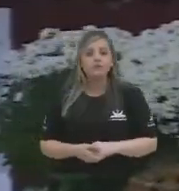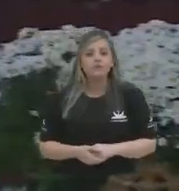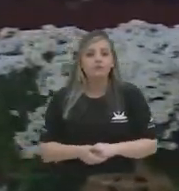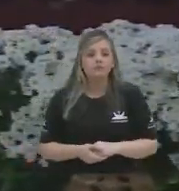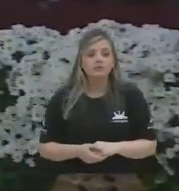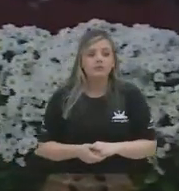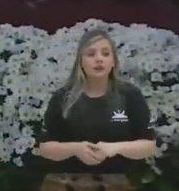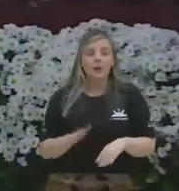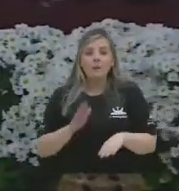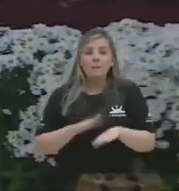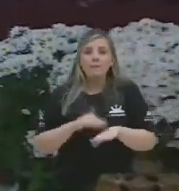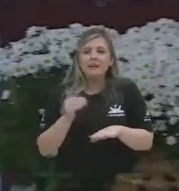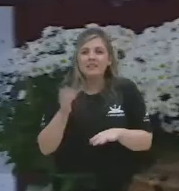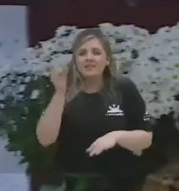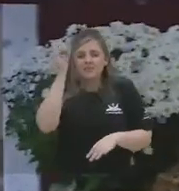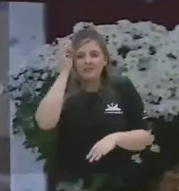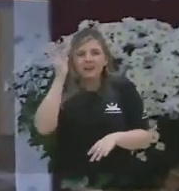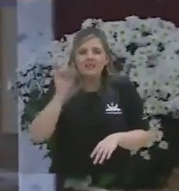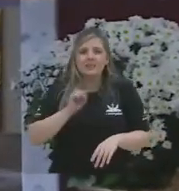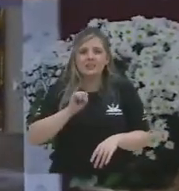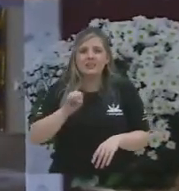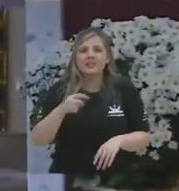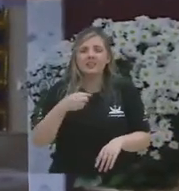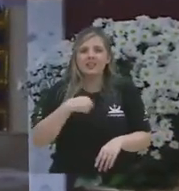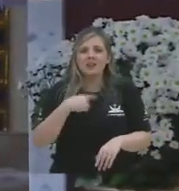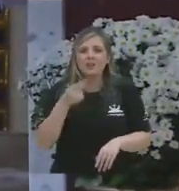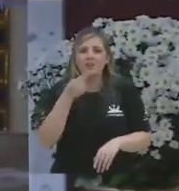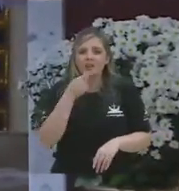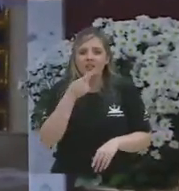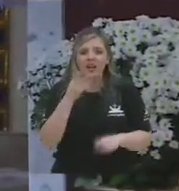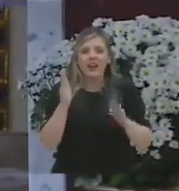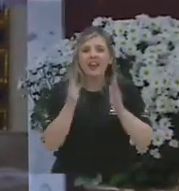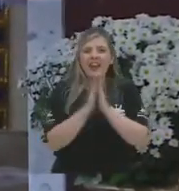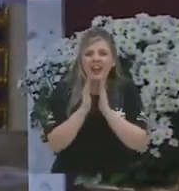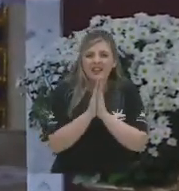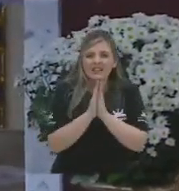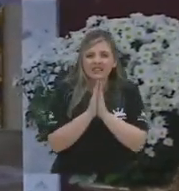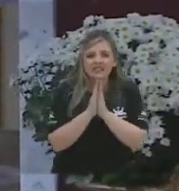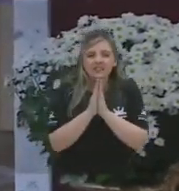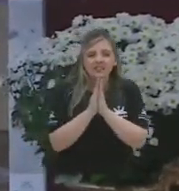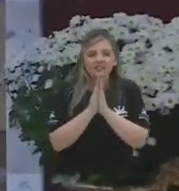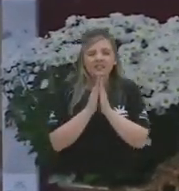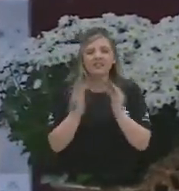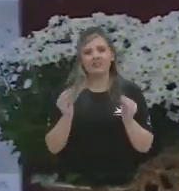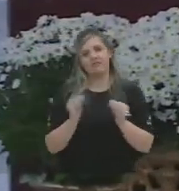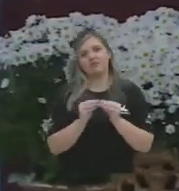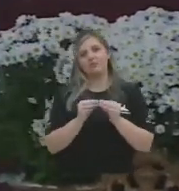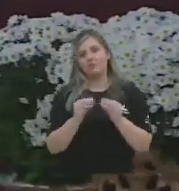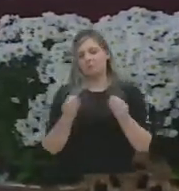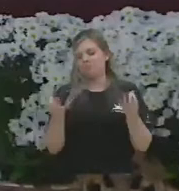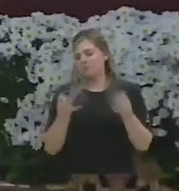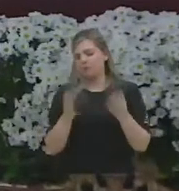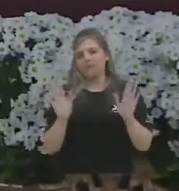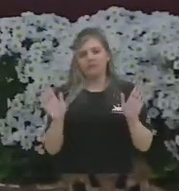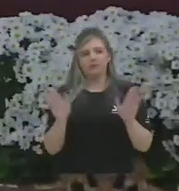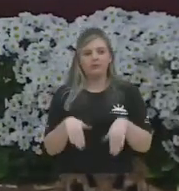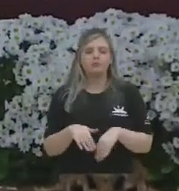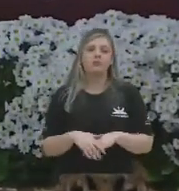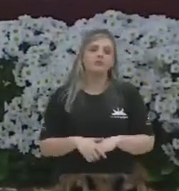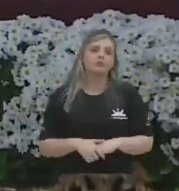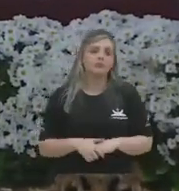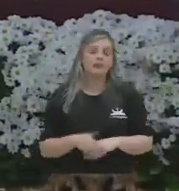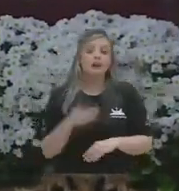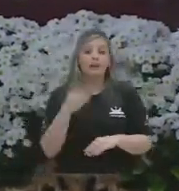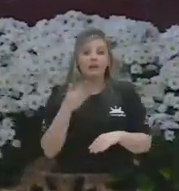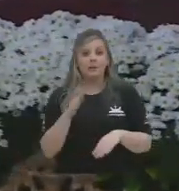Seria mais fácil se eu dissesse: reza que vai resolver. É ou não é? Seria mais